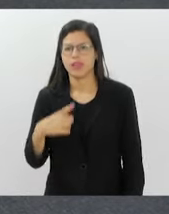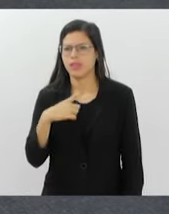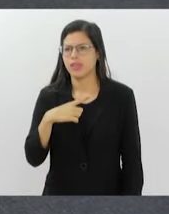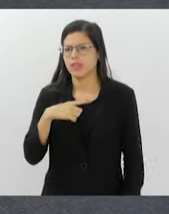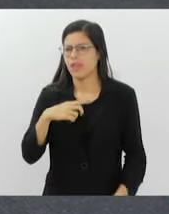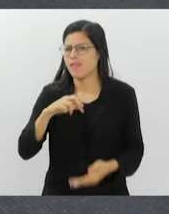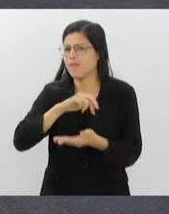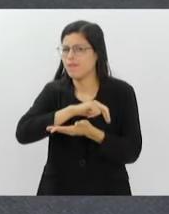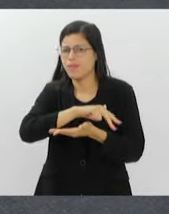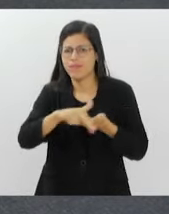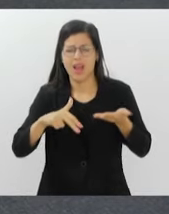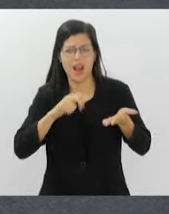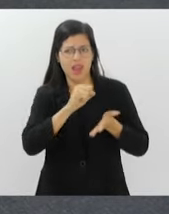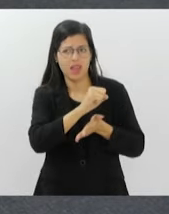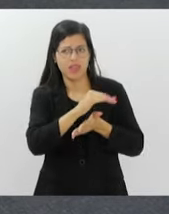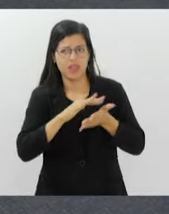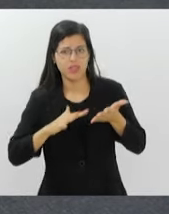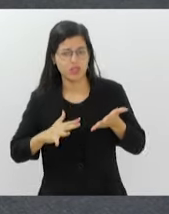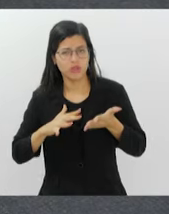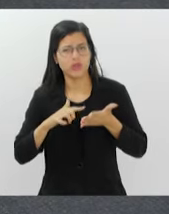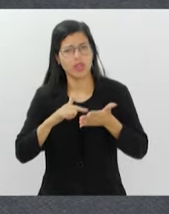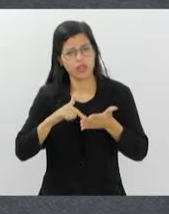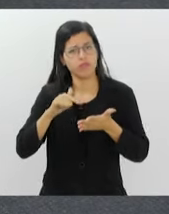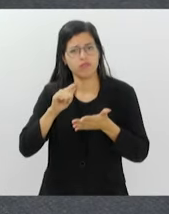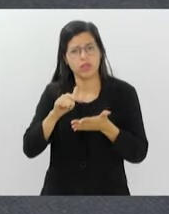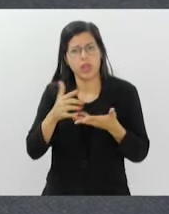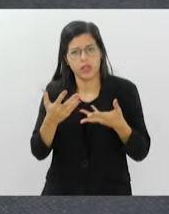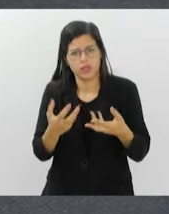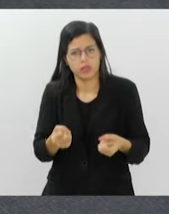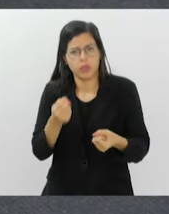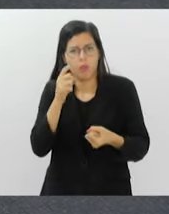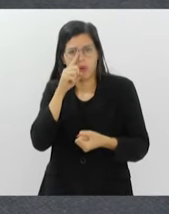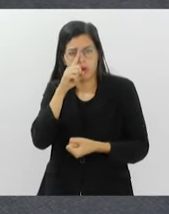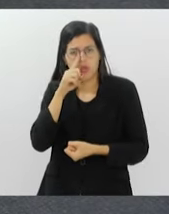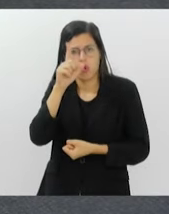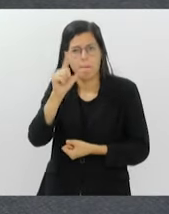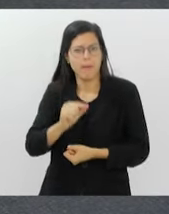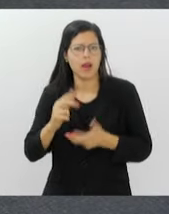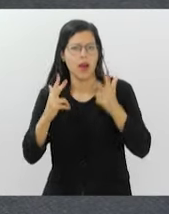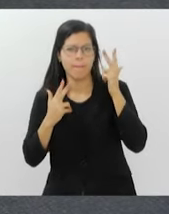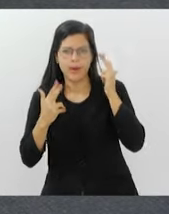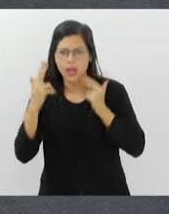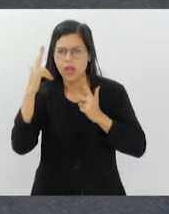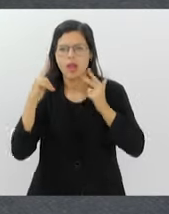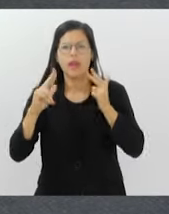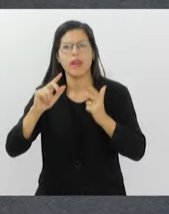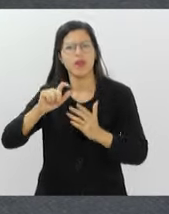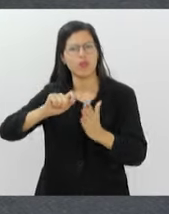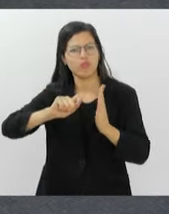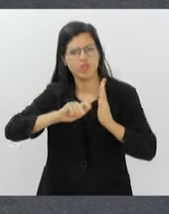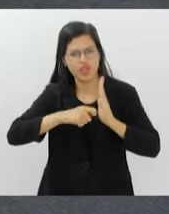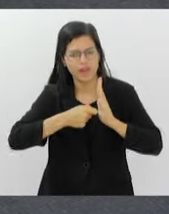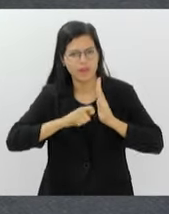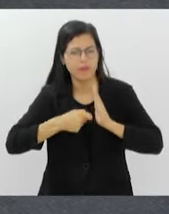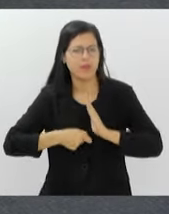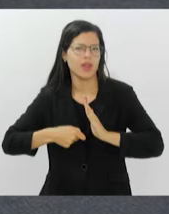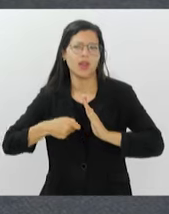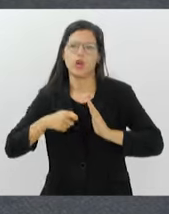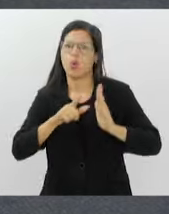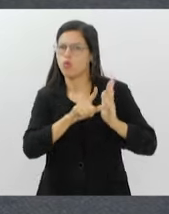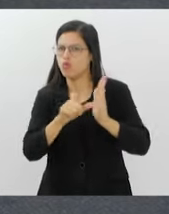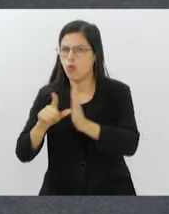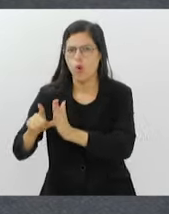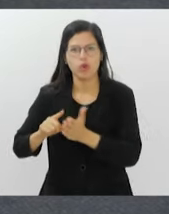dezenas de atividades consideradas de baixo risco cabeleireiro chaveiro comércio disso comércio daquilo